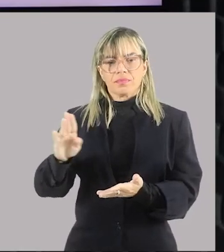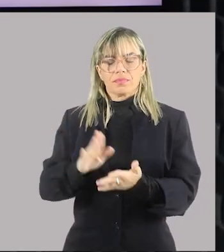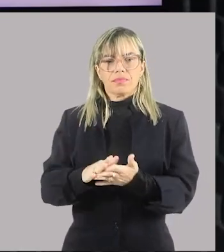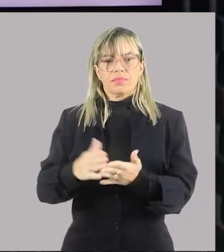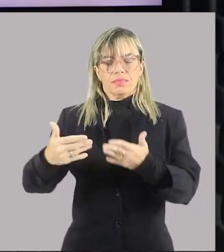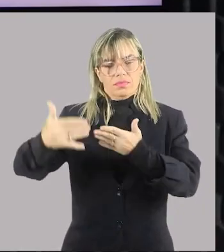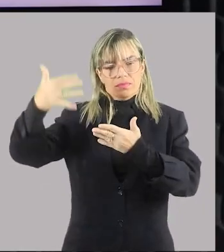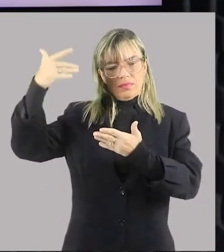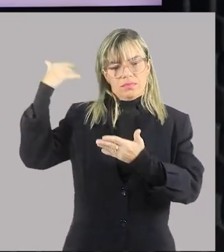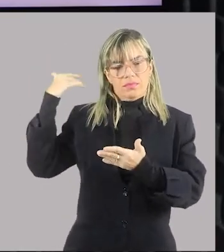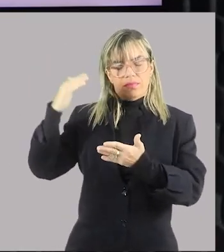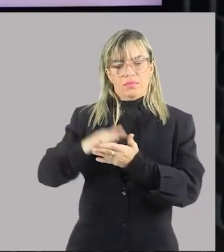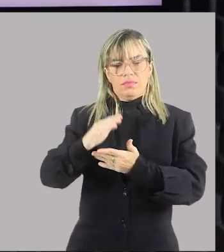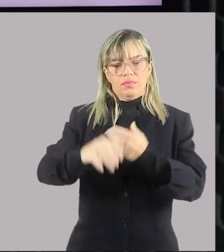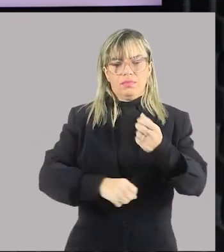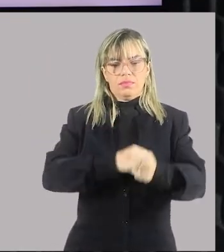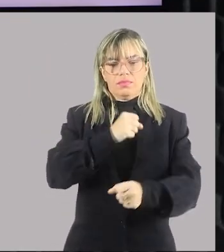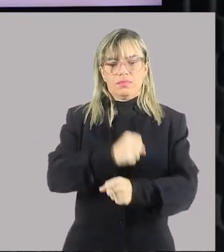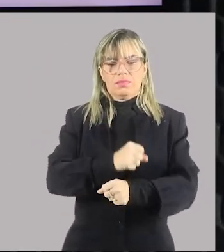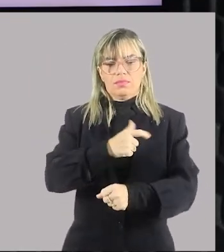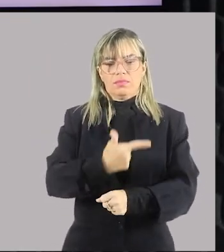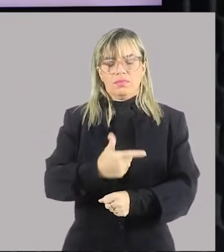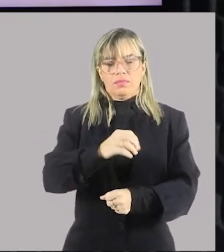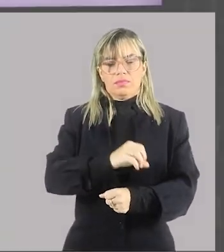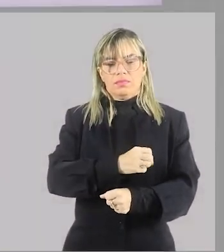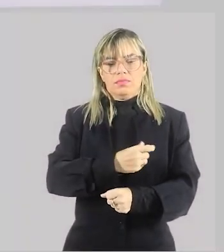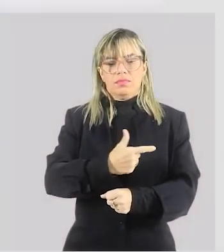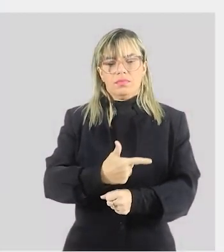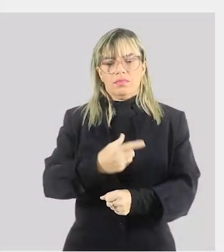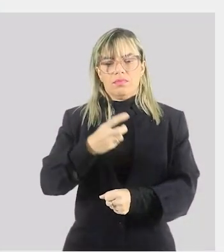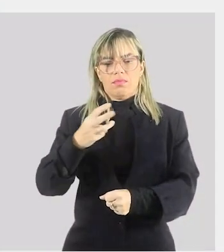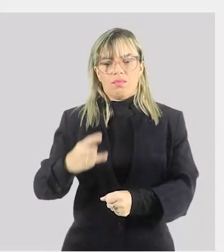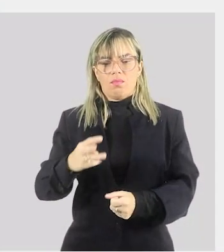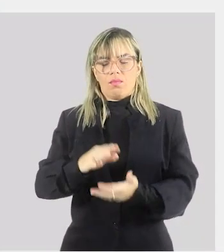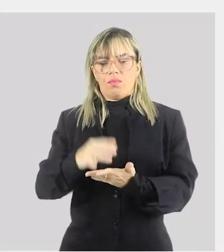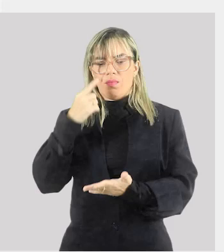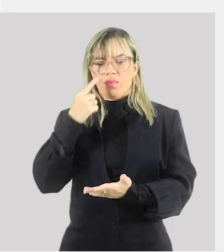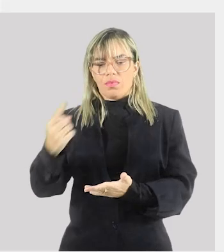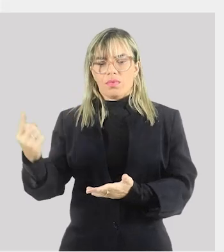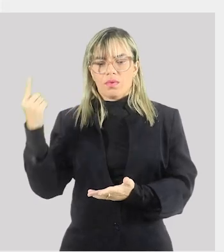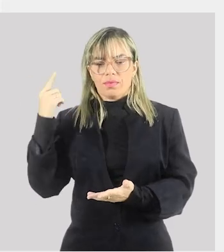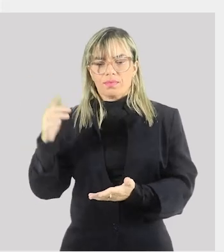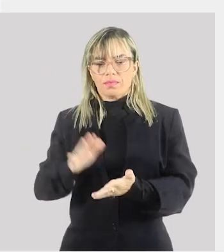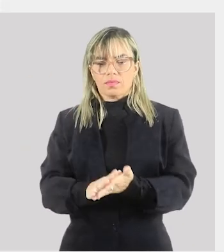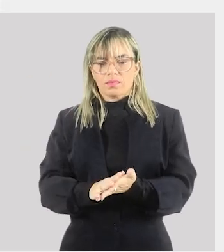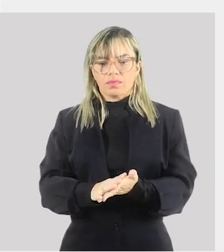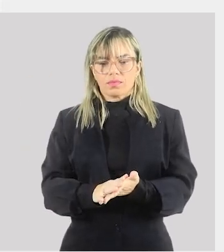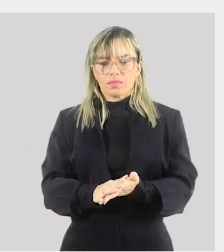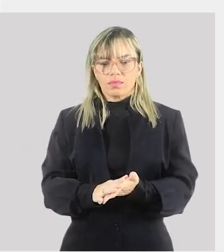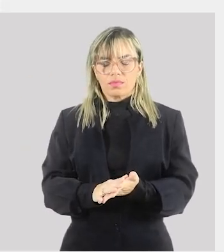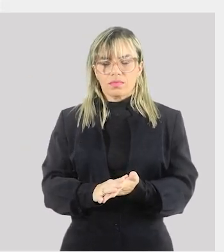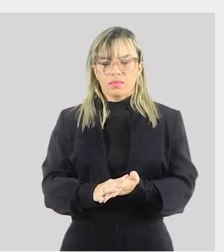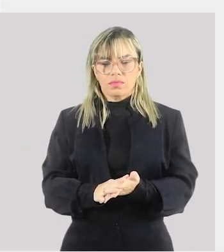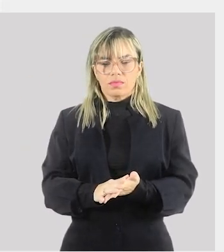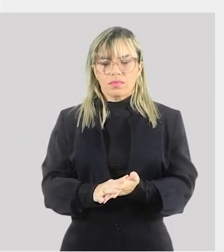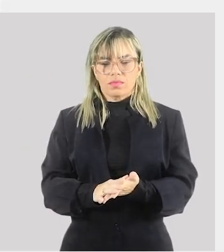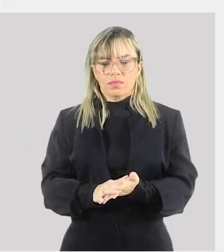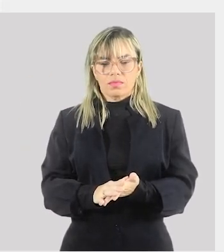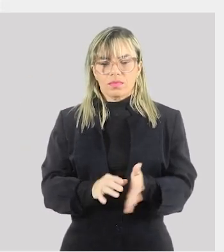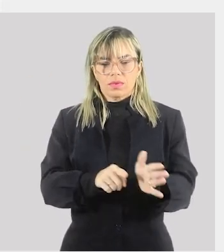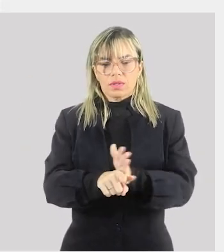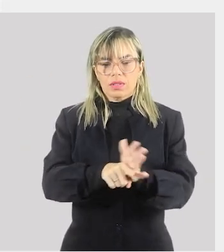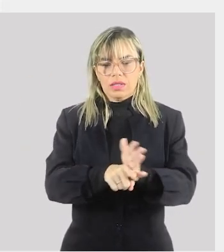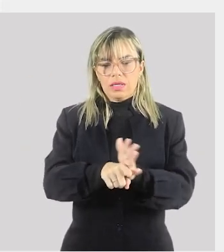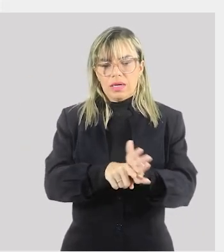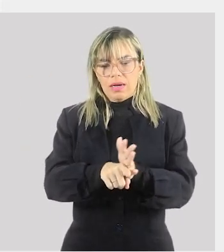último ano, de 2023. Aqui nós temos, né, as atividades com as suas porcentagens. Olha aqui, ó. Olha